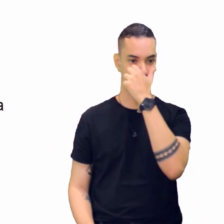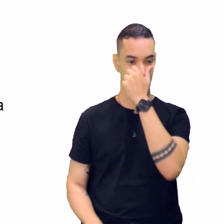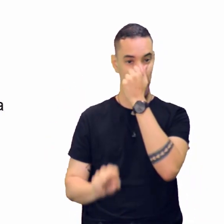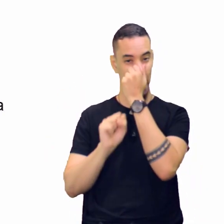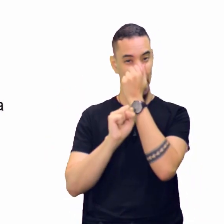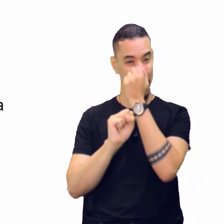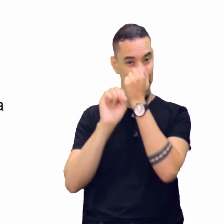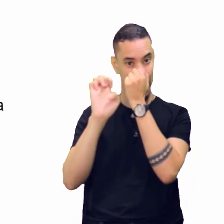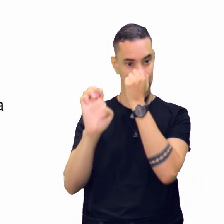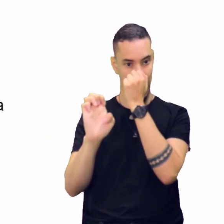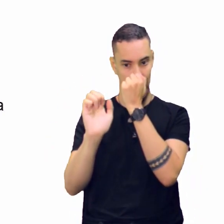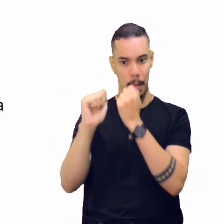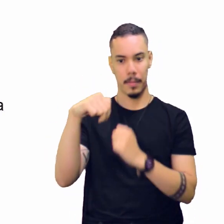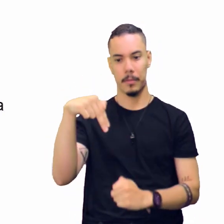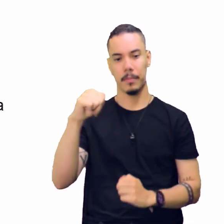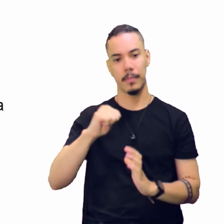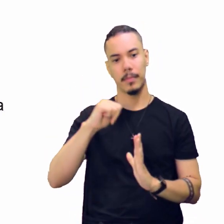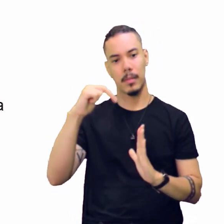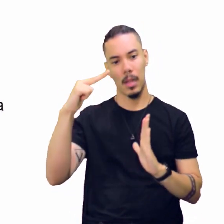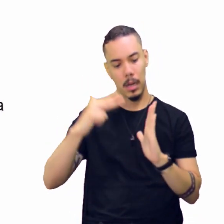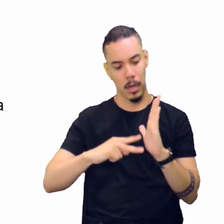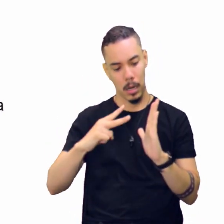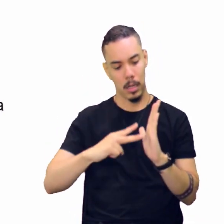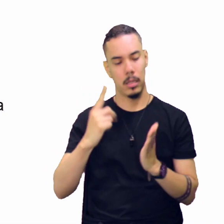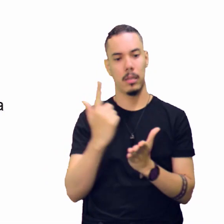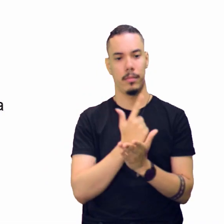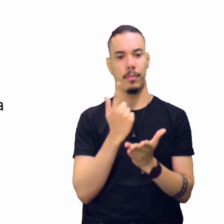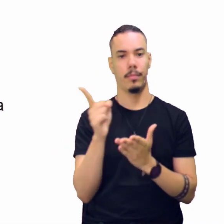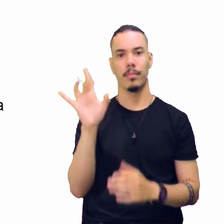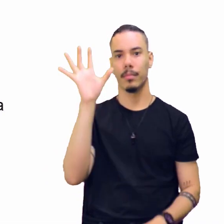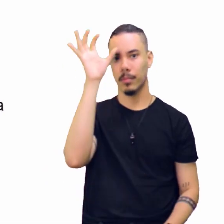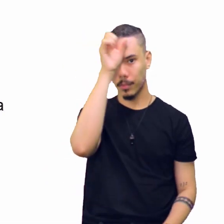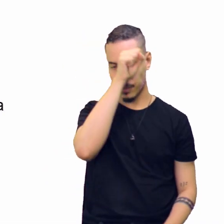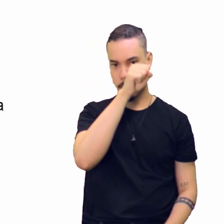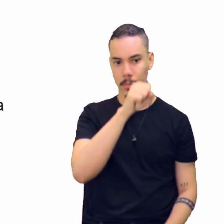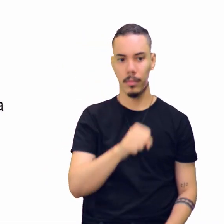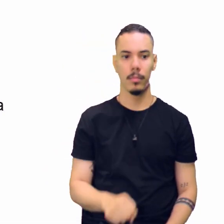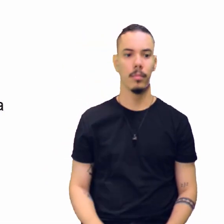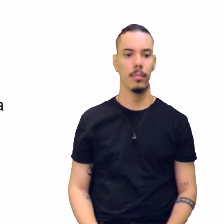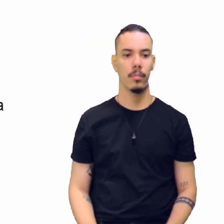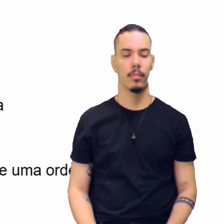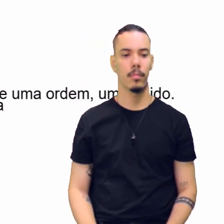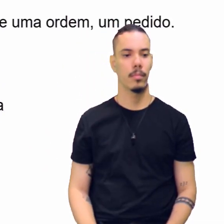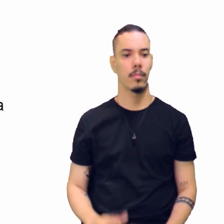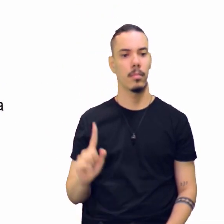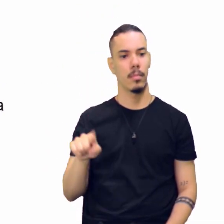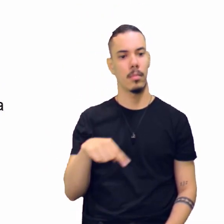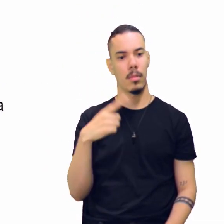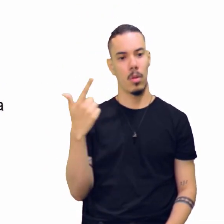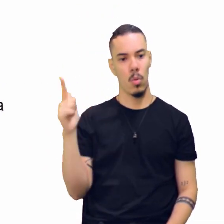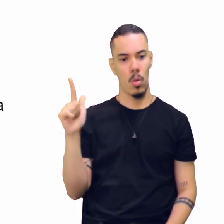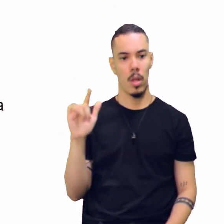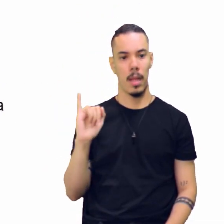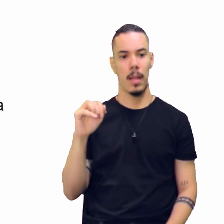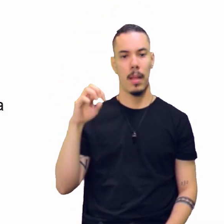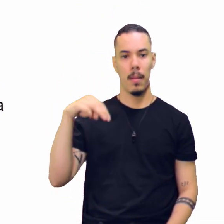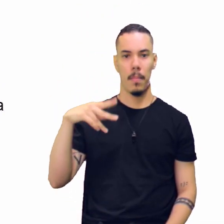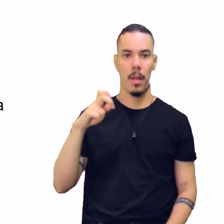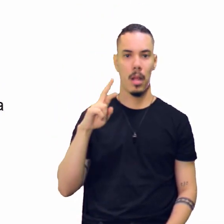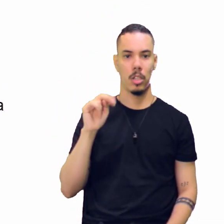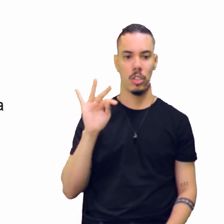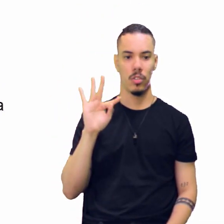Ana lesse o livro, aprenderia. E o modo imperativo vai indicar o